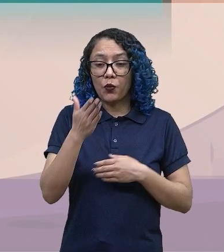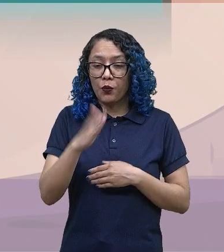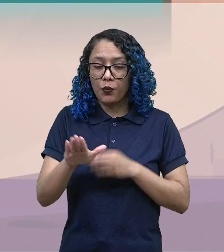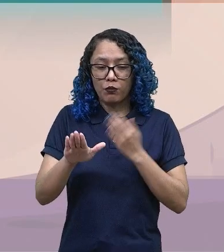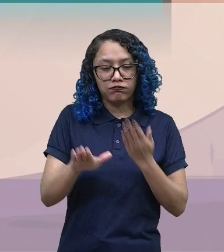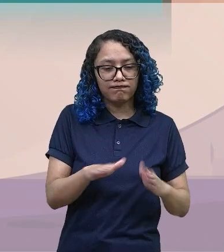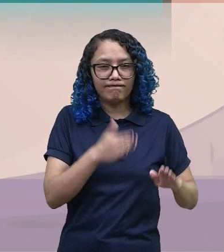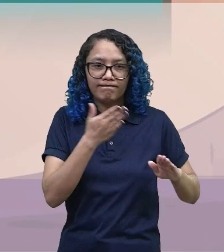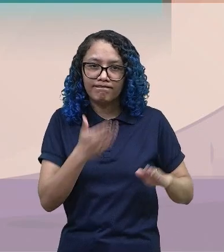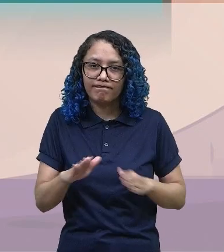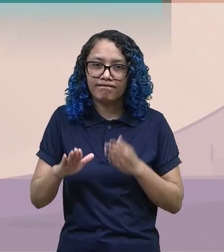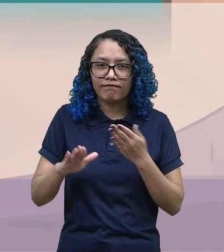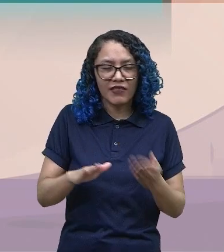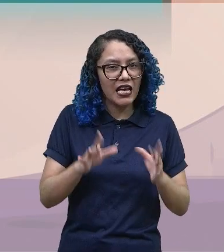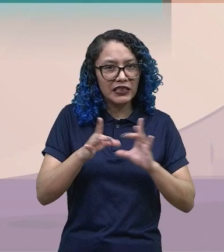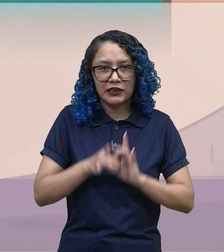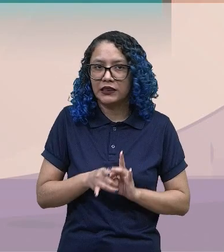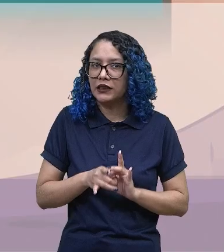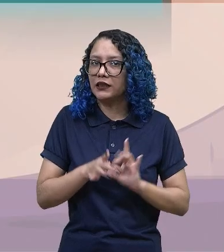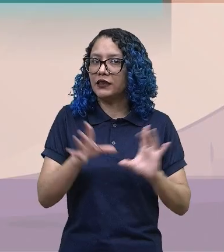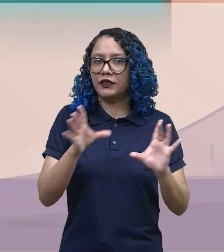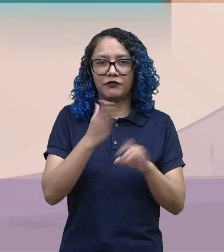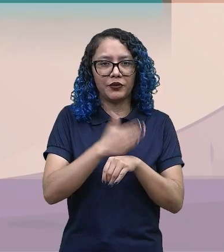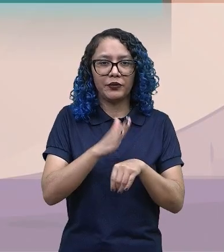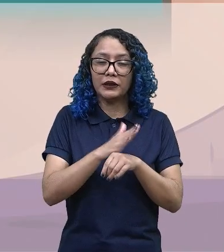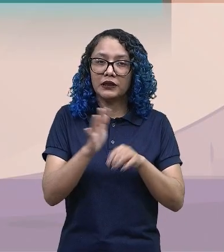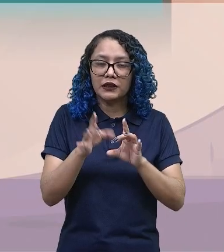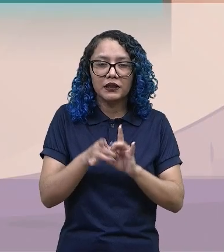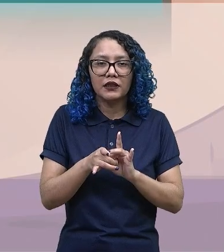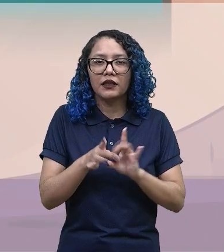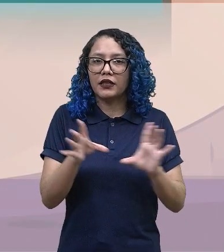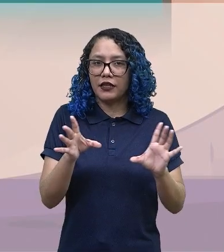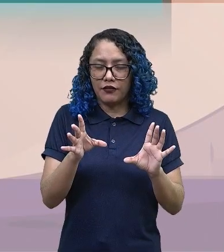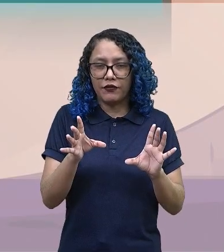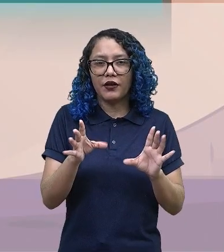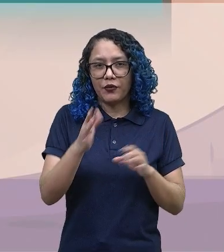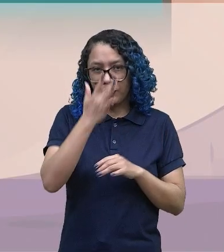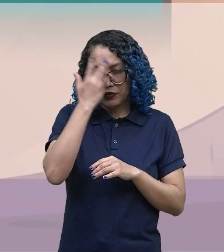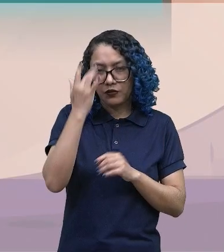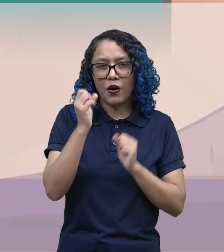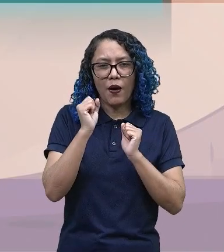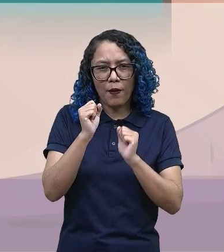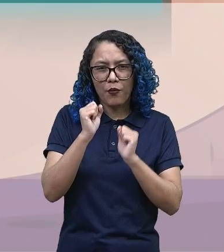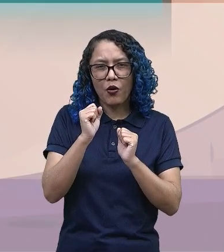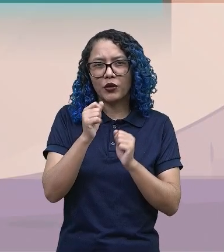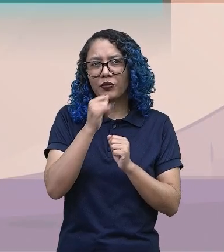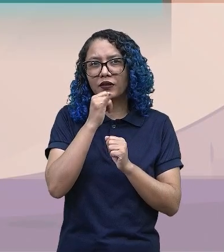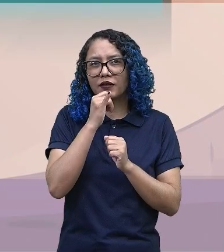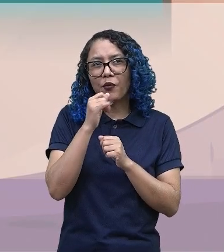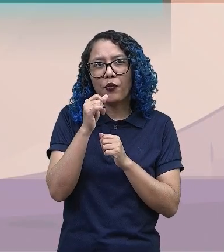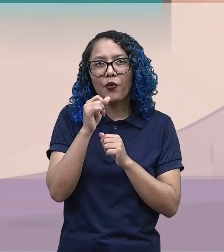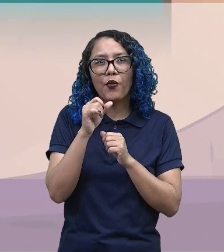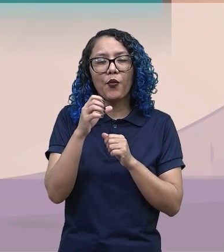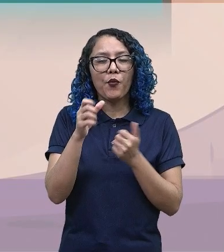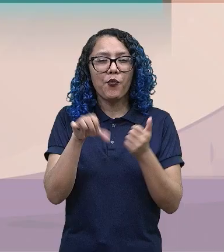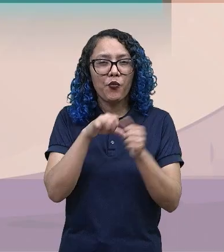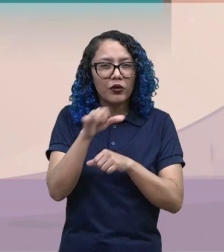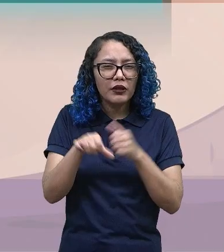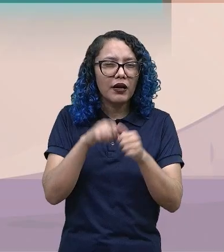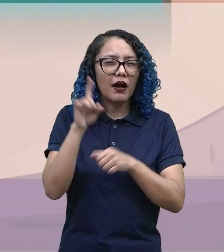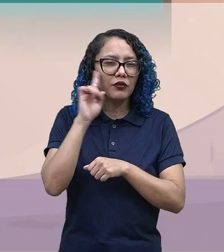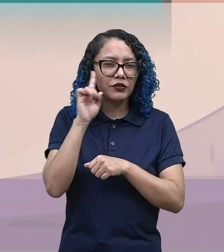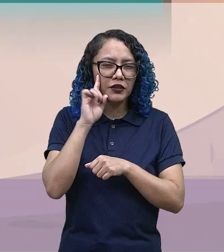atividade democrática que permite ao praticante ressignificar o seu cotidiano. Ele tem a oportunidade